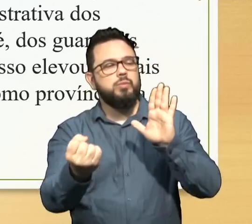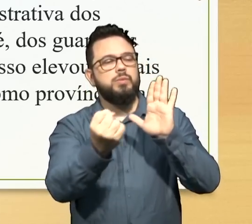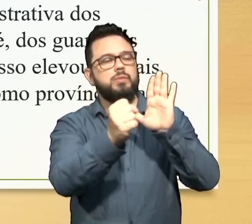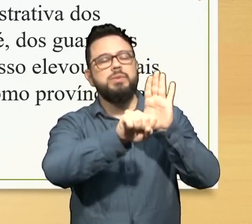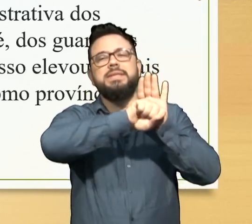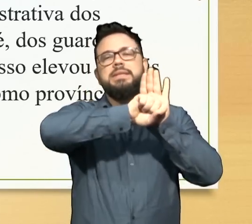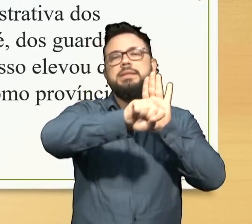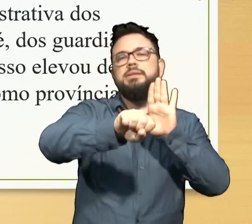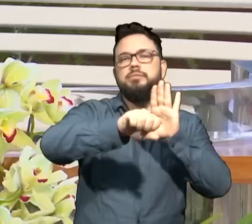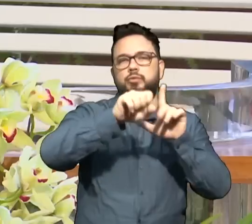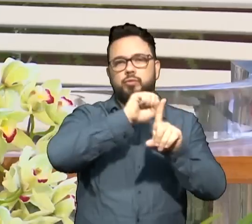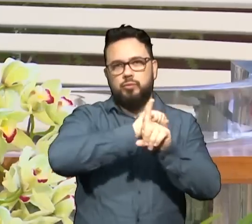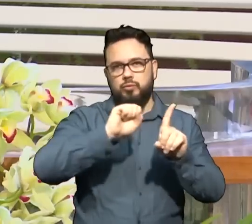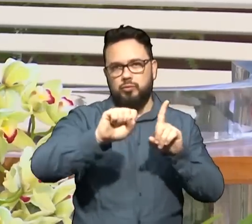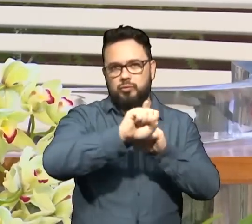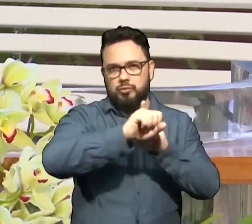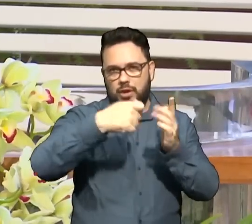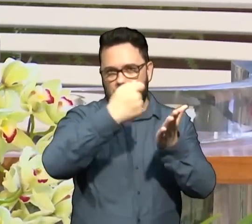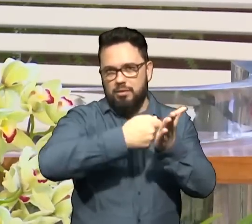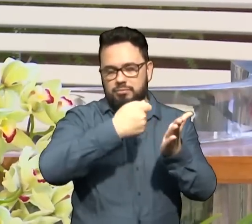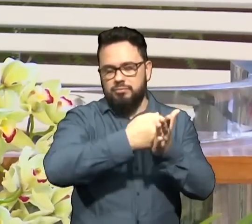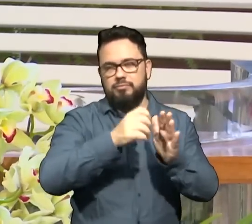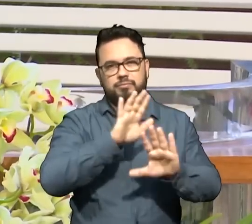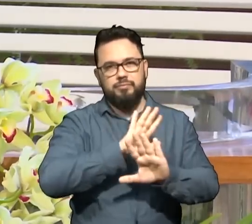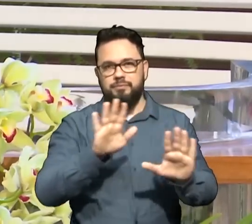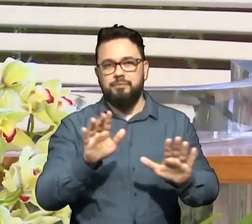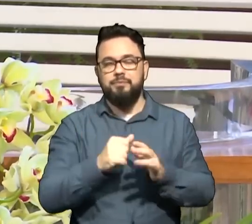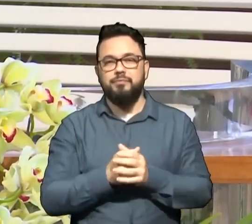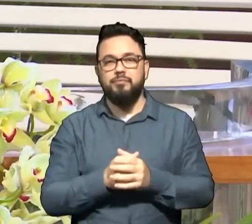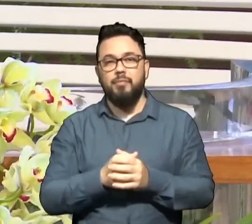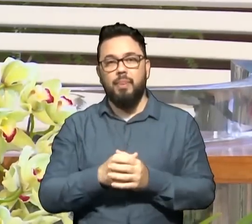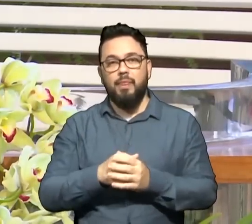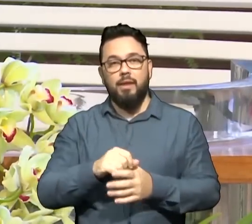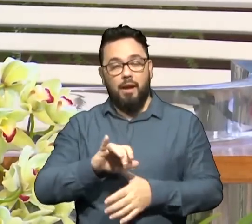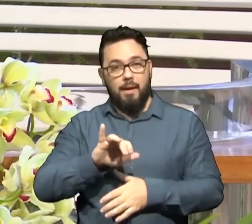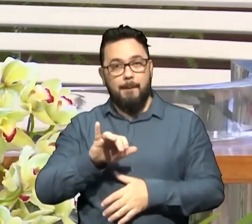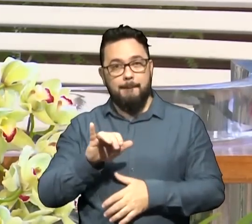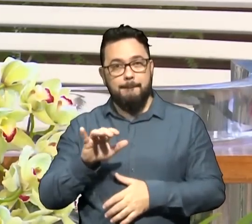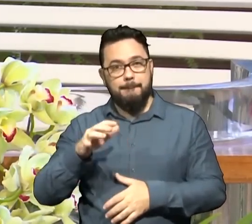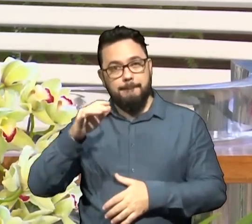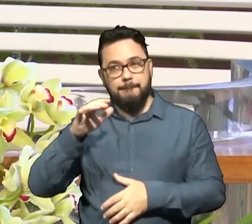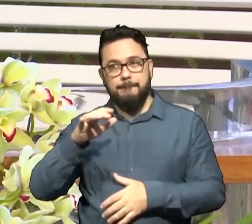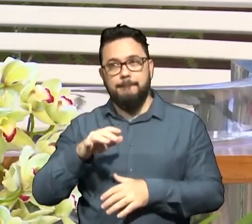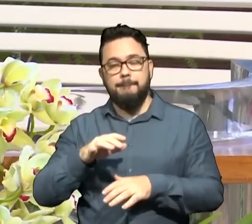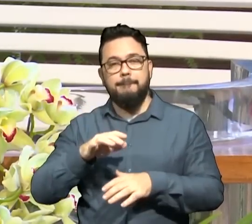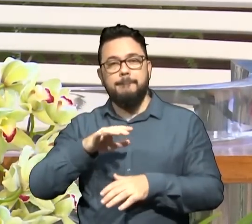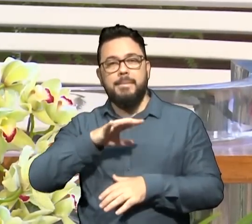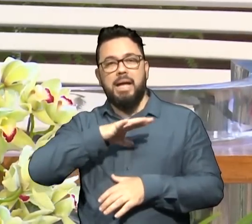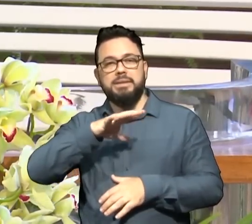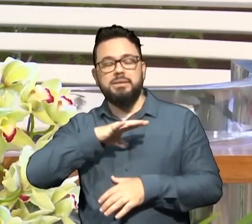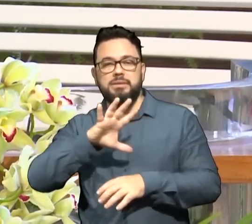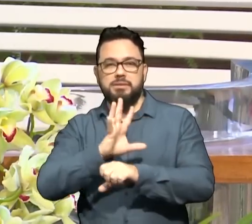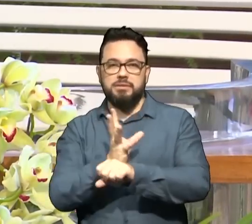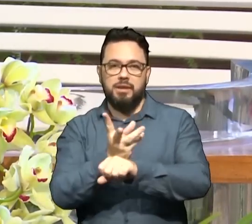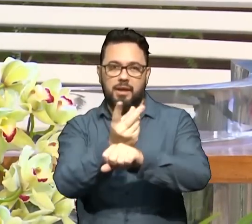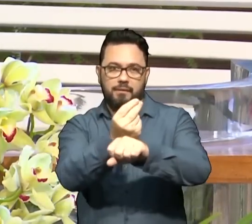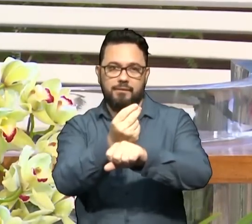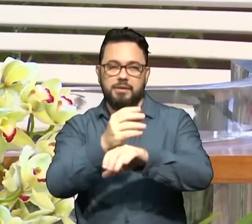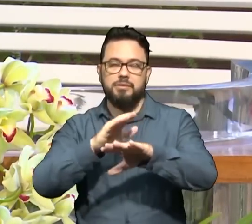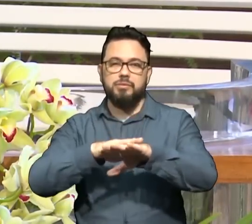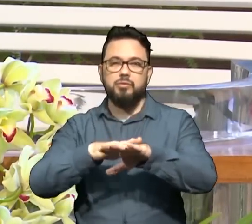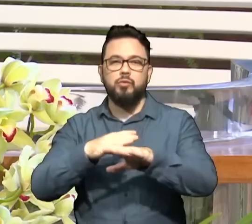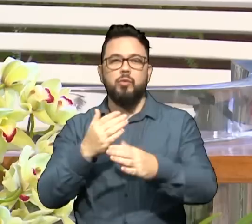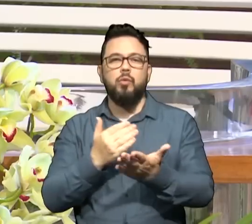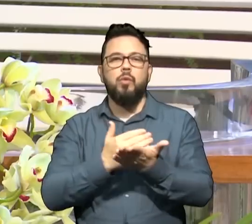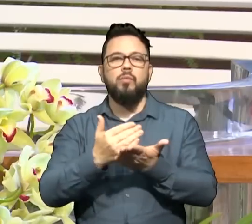então aproveitou por Éfeso foi a primeira cidade a oferecer para Domiciano as bases